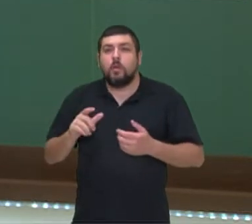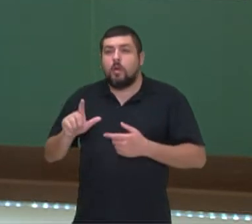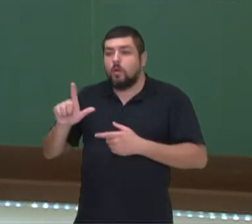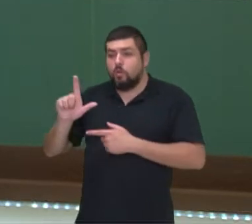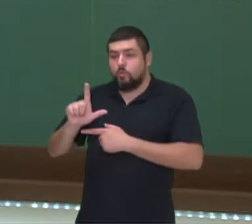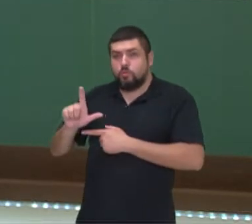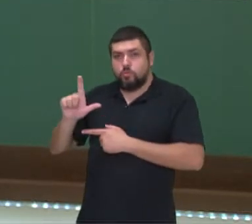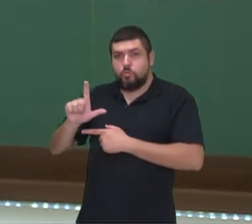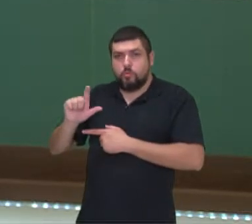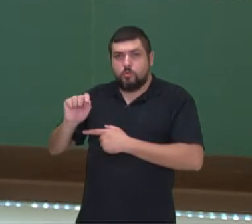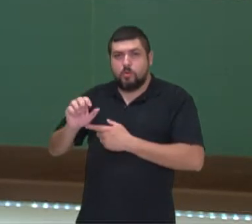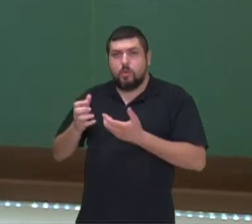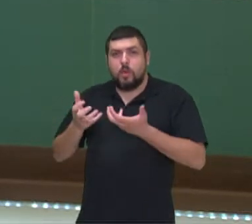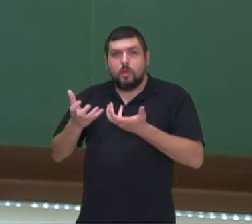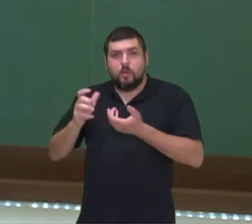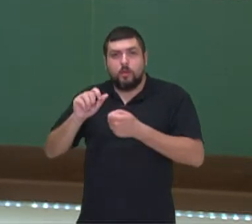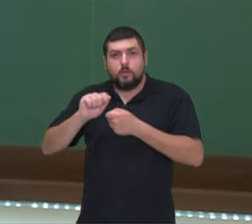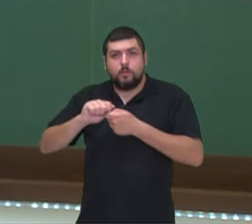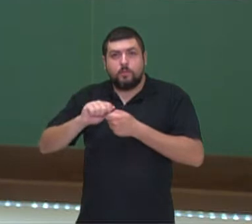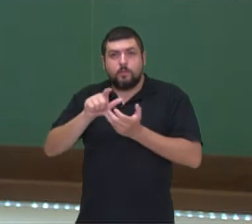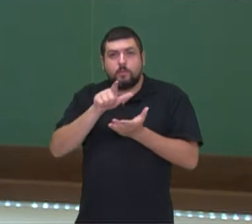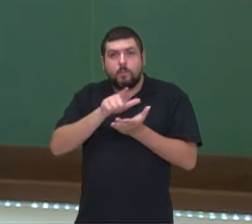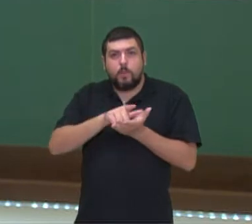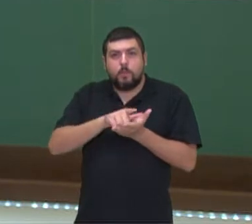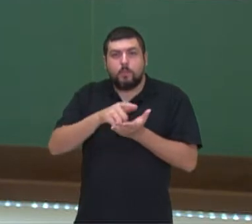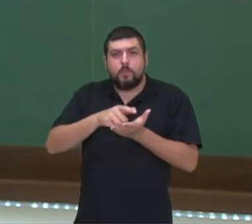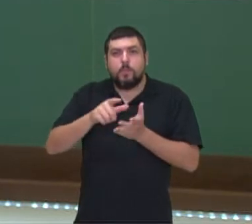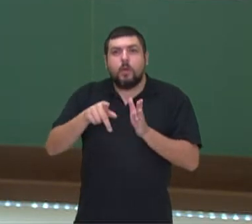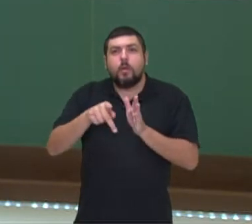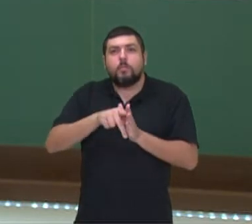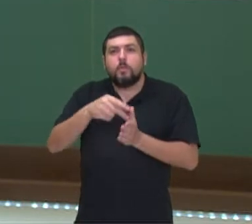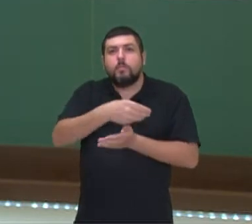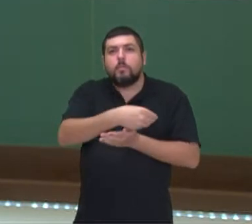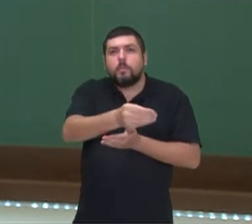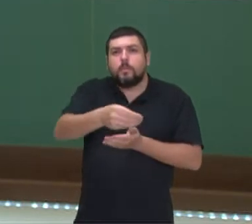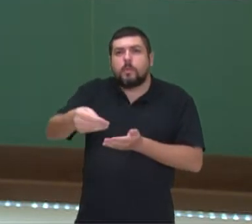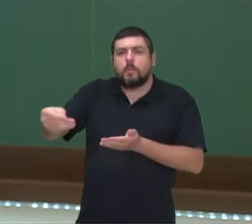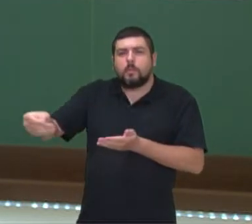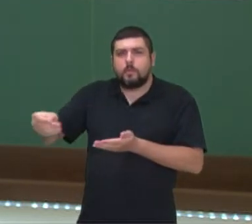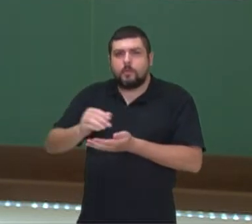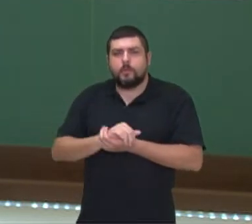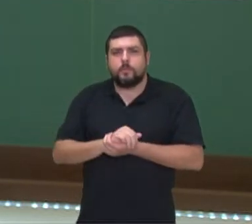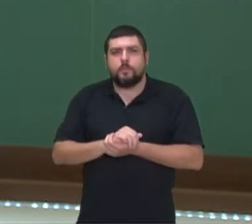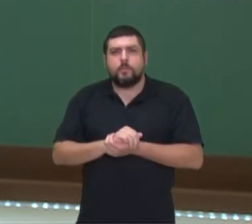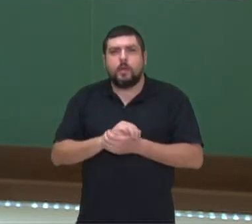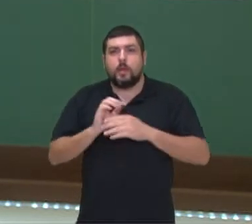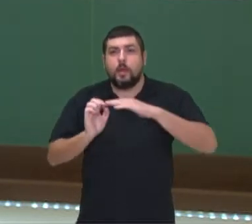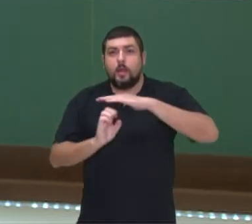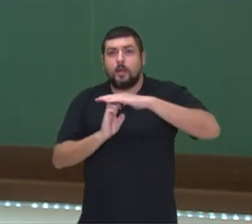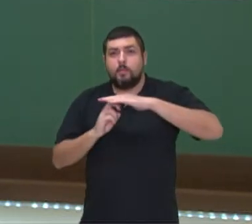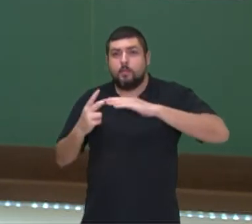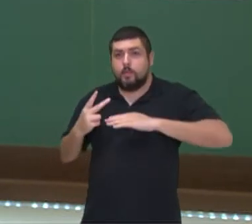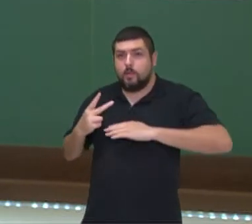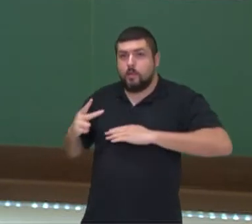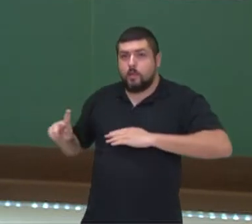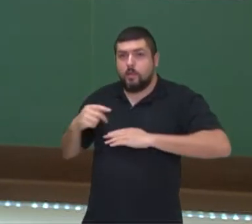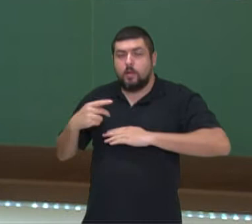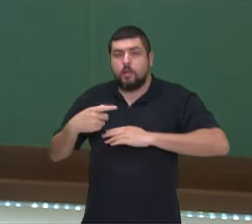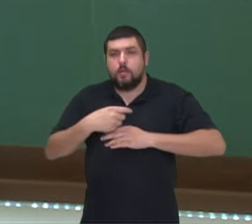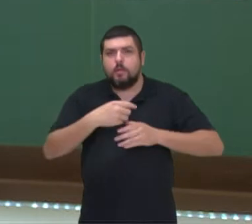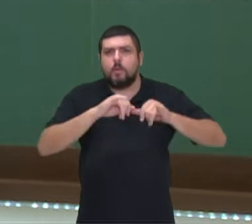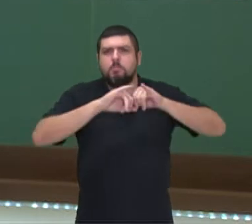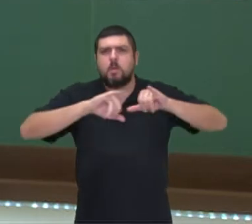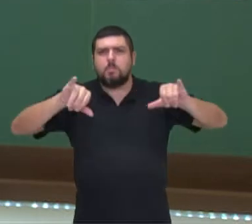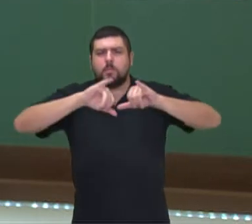com a propaganda da sua empresa, aí tem esses valores, né, que a gráfica A e a gráfica B cobram por